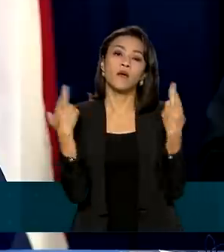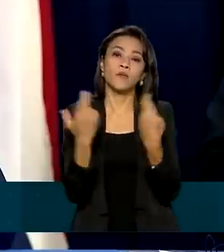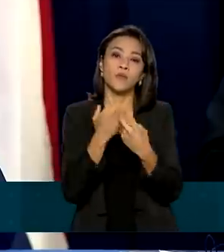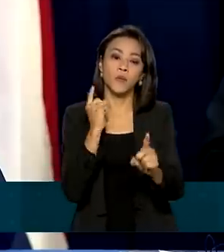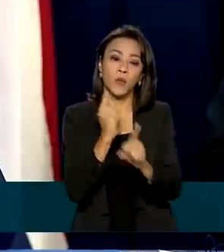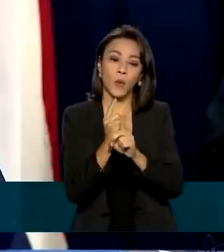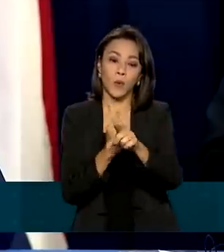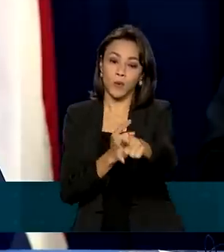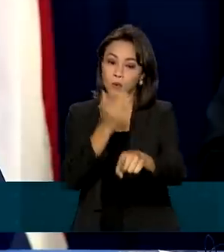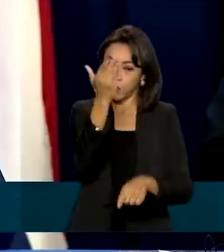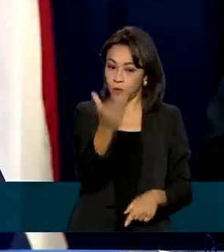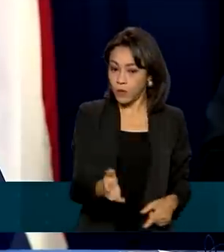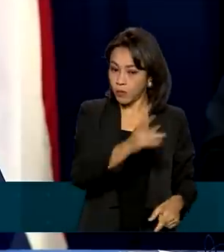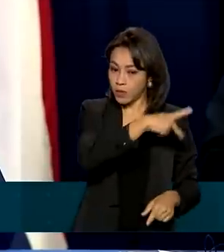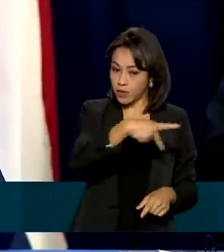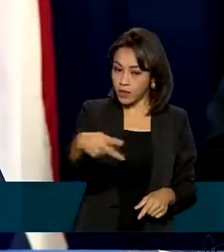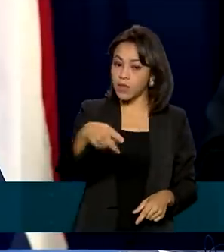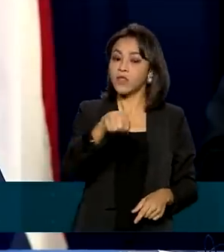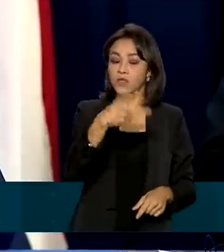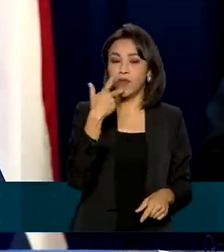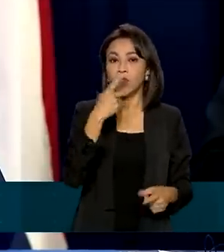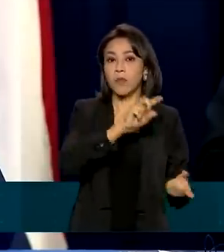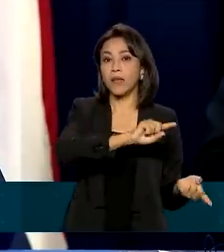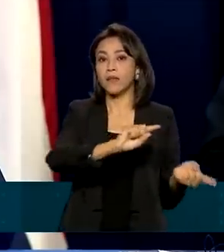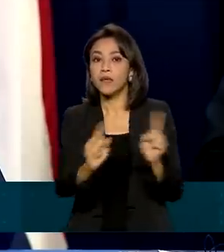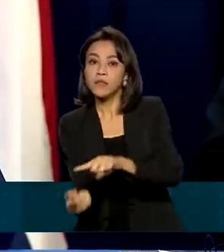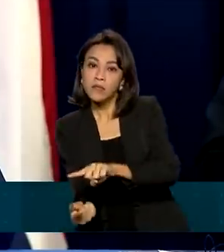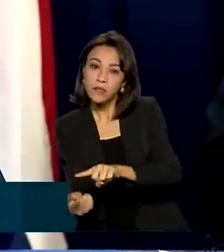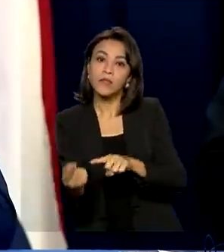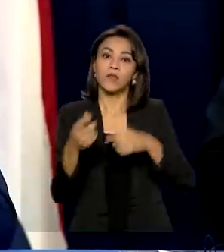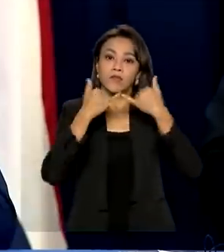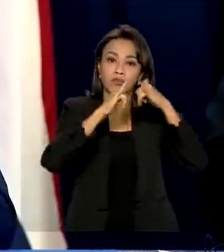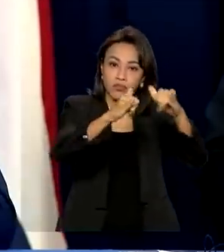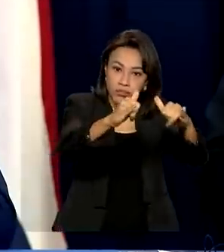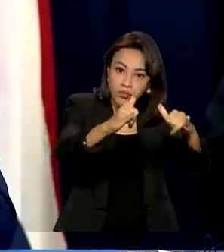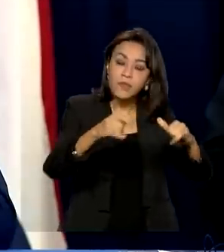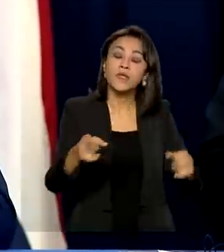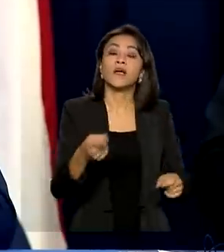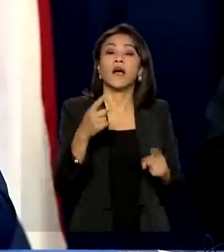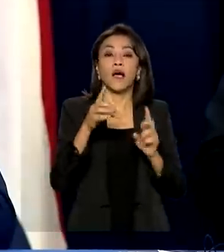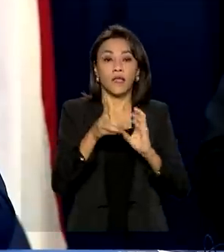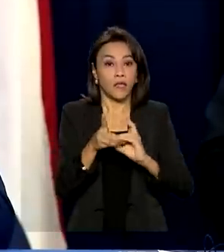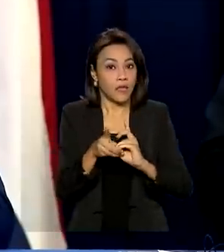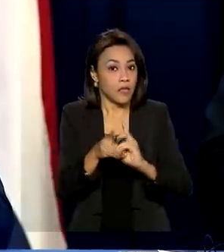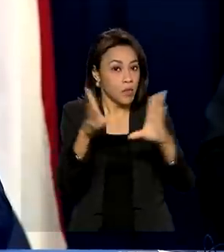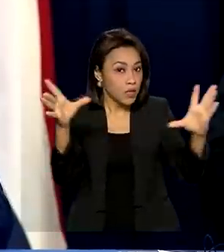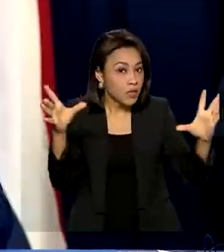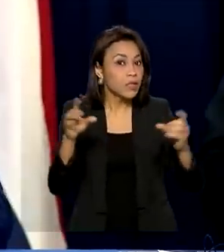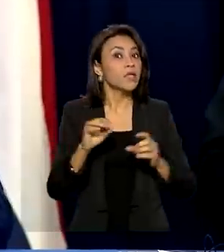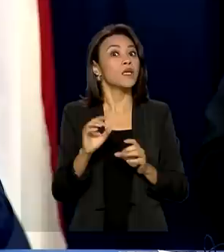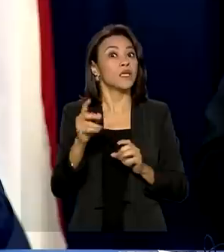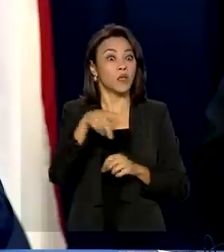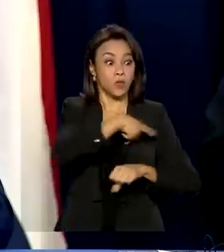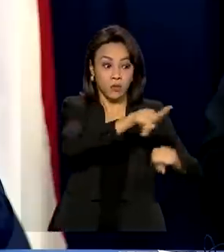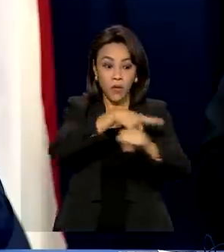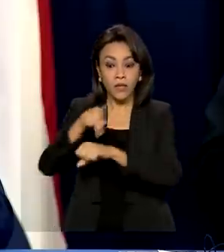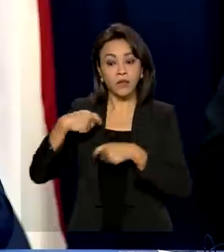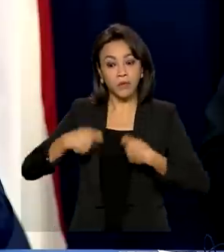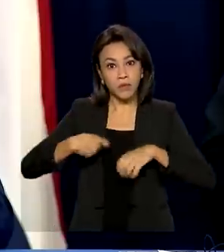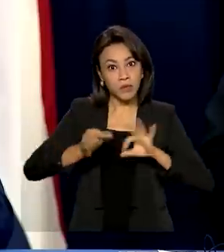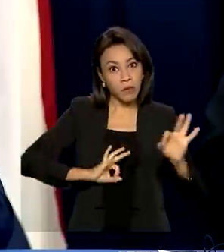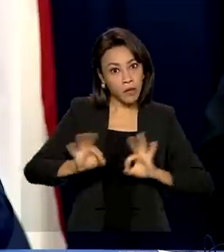Joe Biden defendeu a transição energética, a democracia e disse que os países devem se preparar para uma próxima